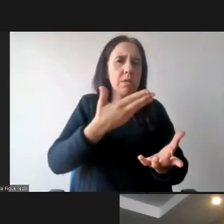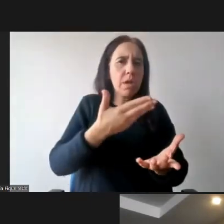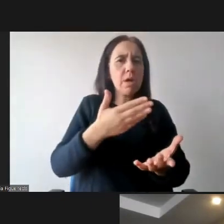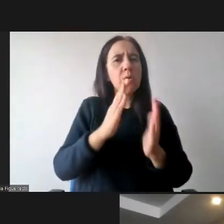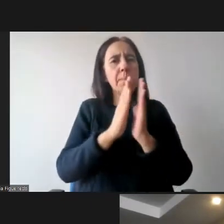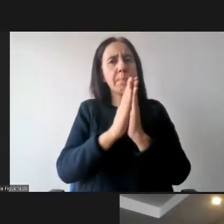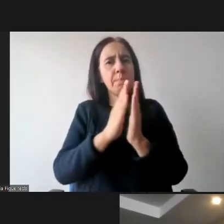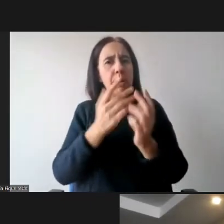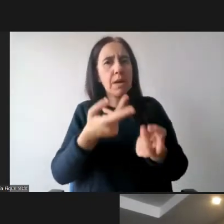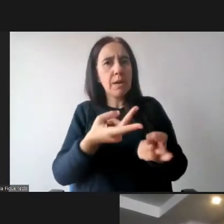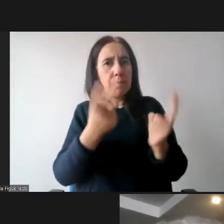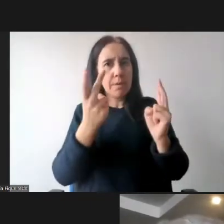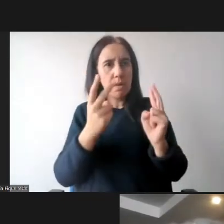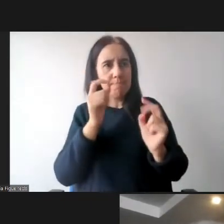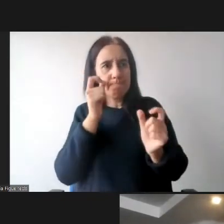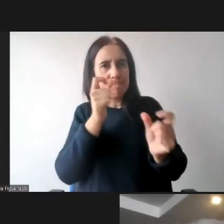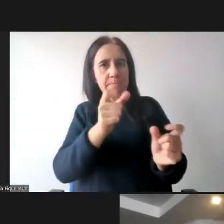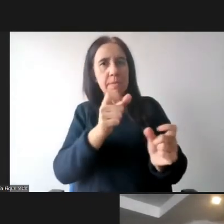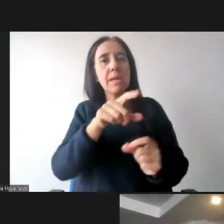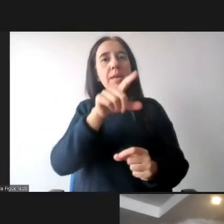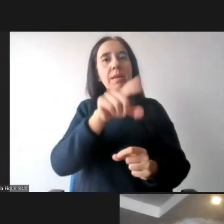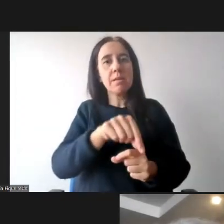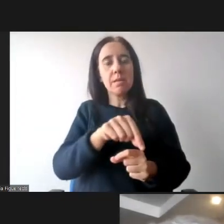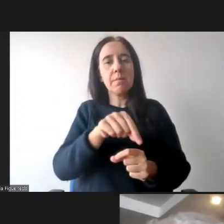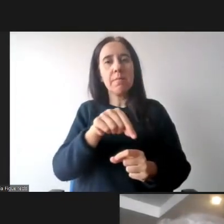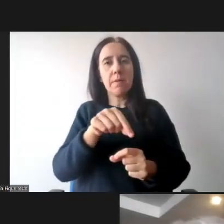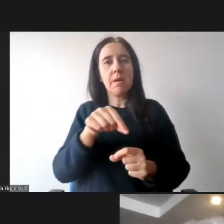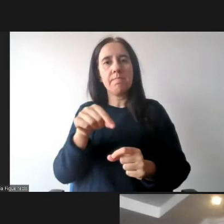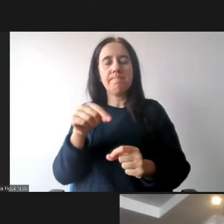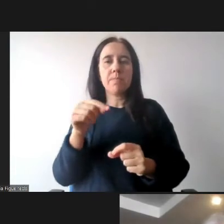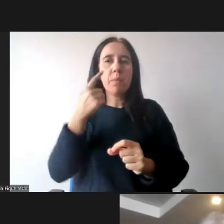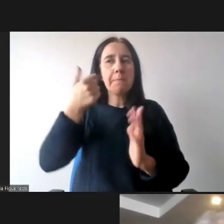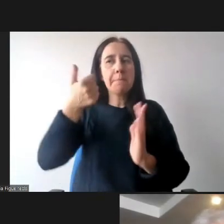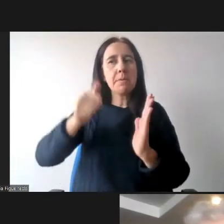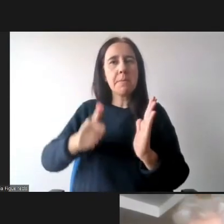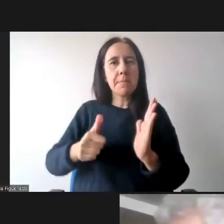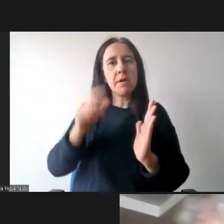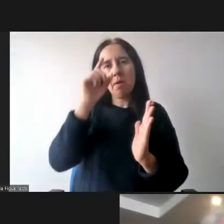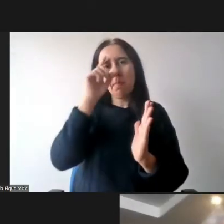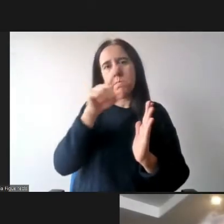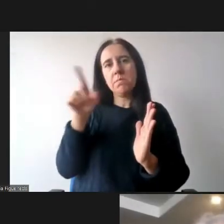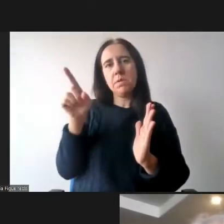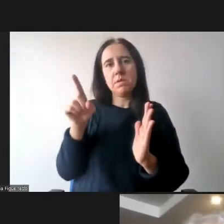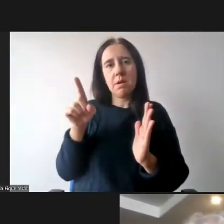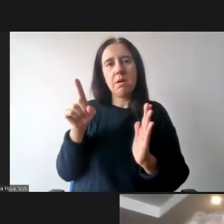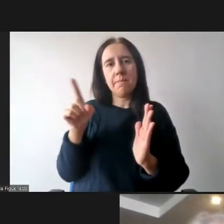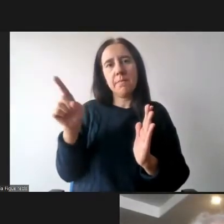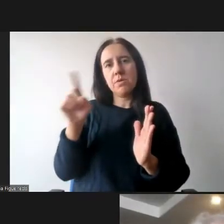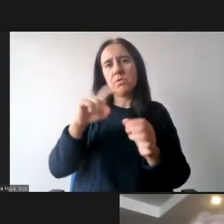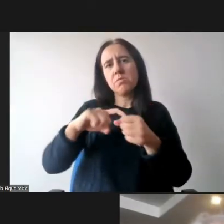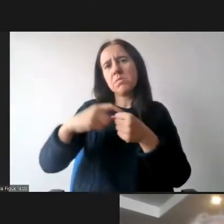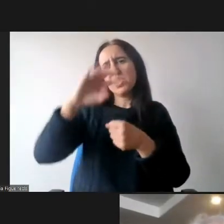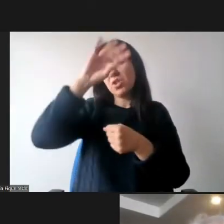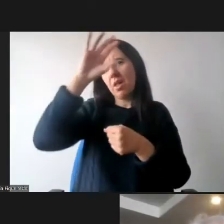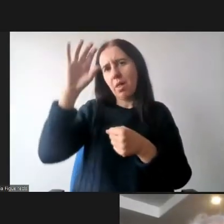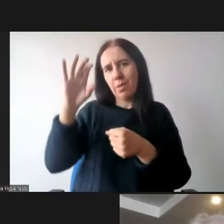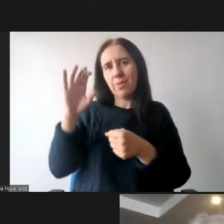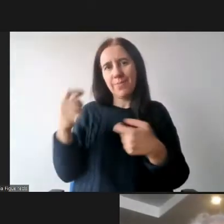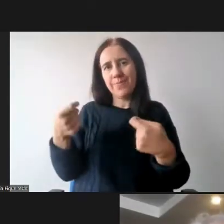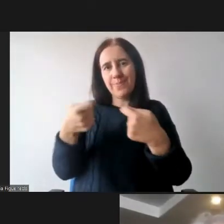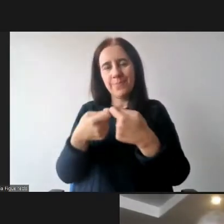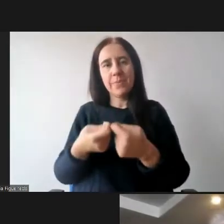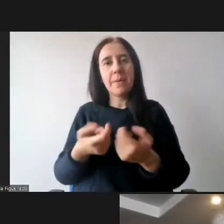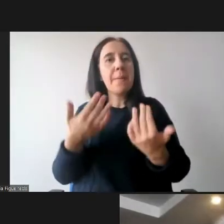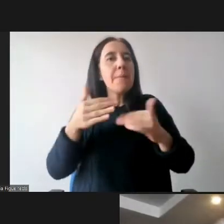vezes em articulação com a margem de apreciação reconhecida aos Estados. Mas, e isto é